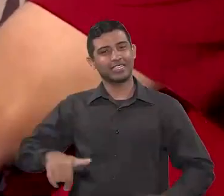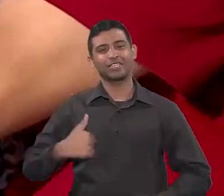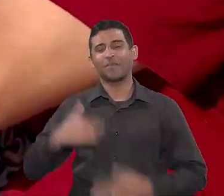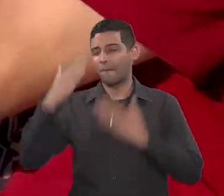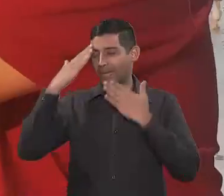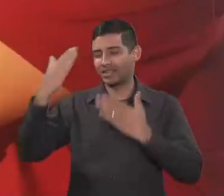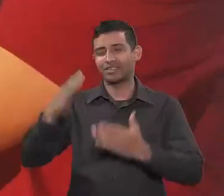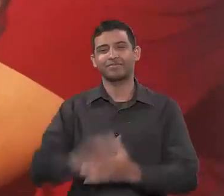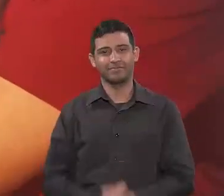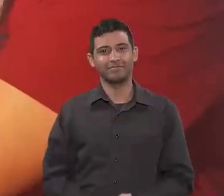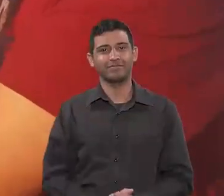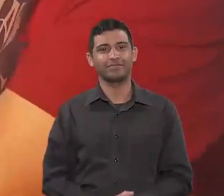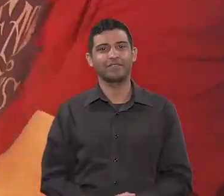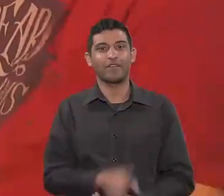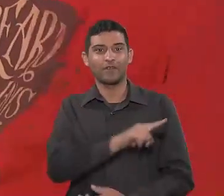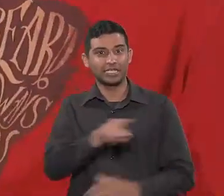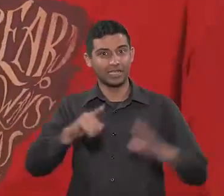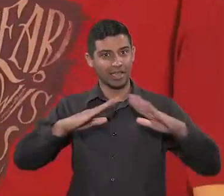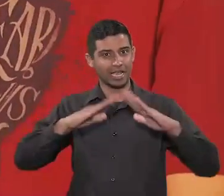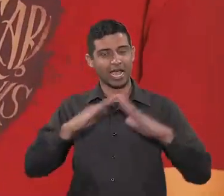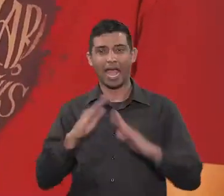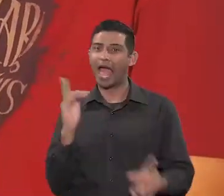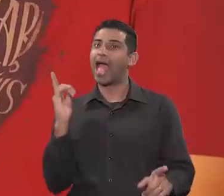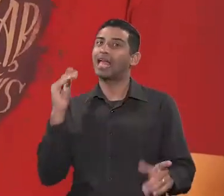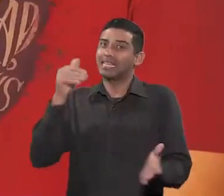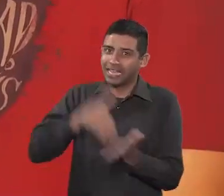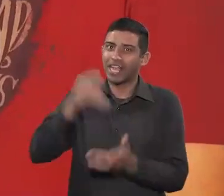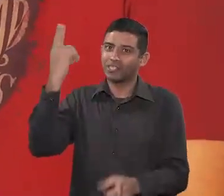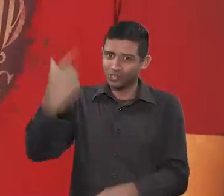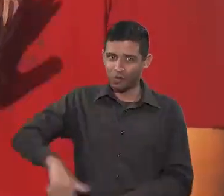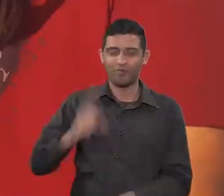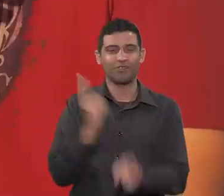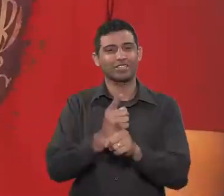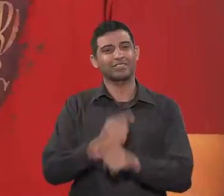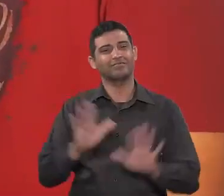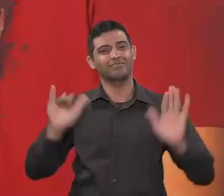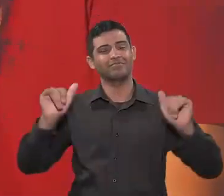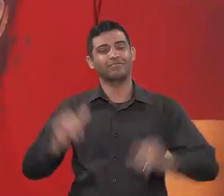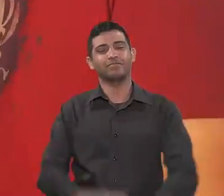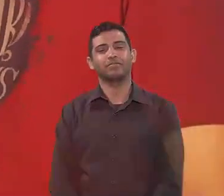Obrigado. Para quem está de casa, até a próxima. Valeu!